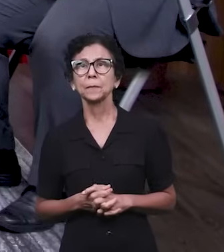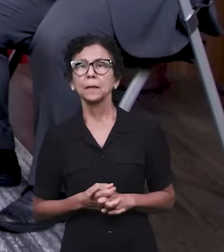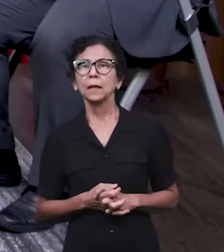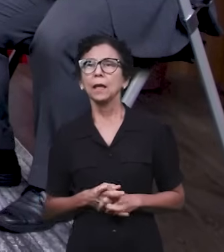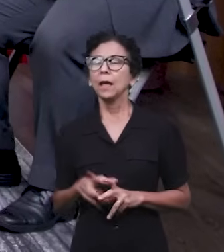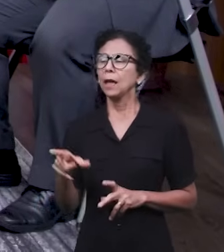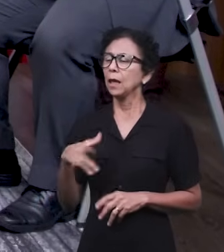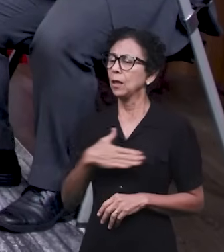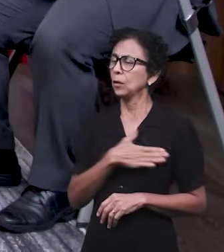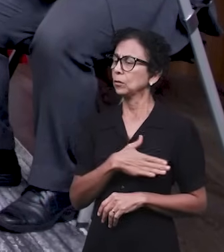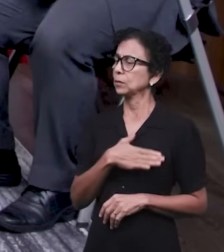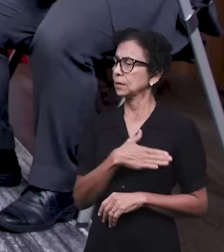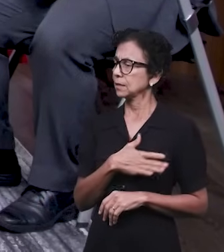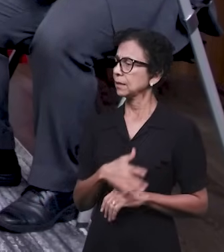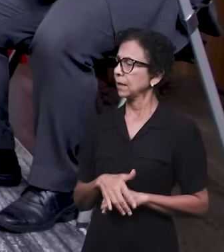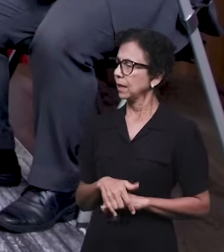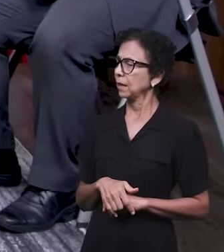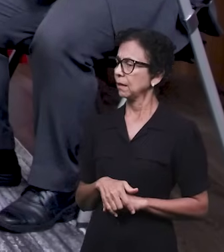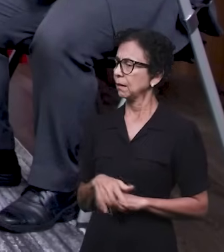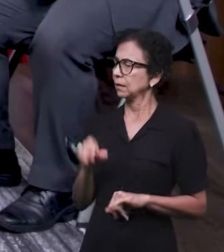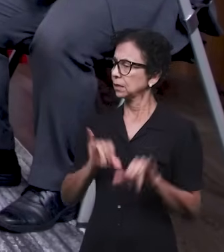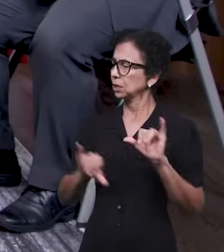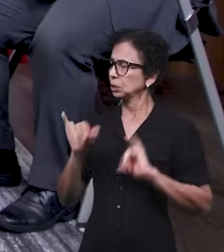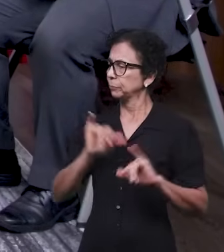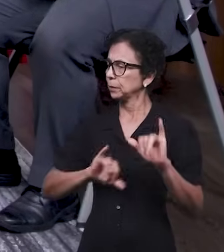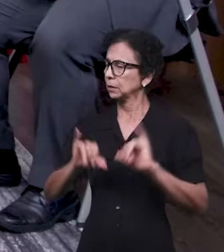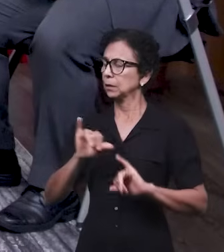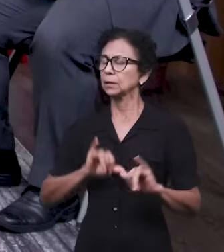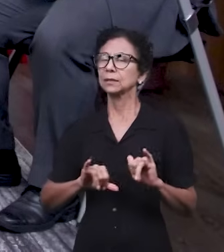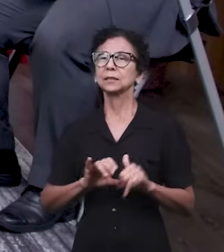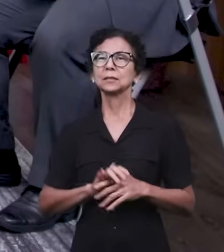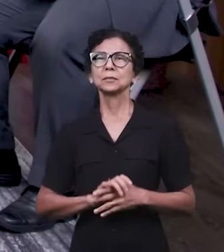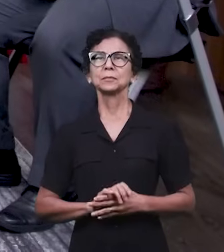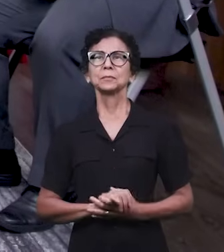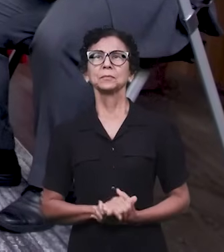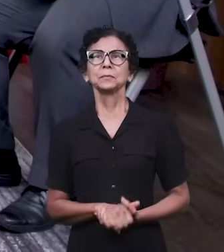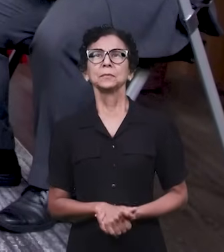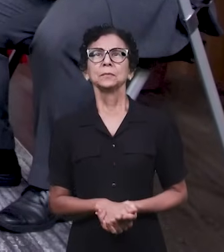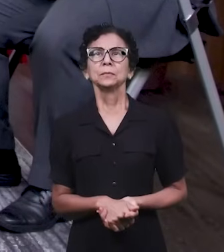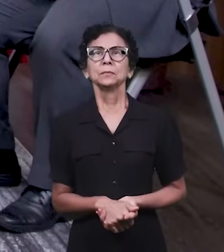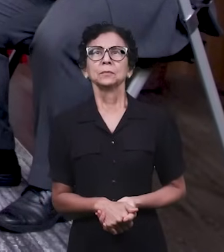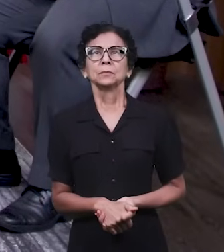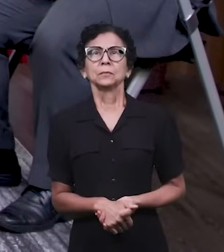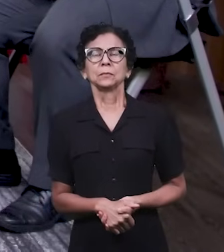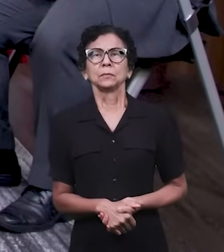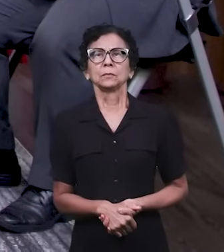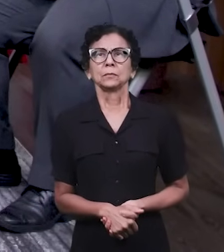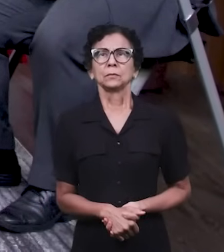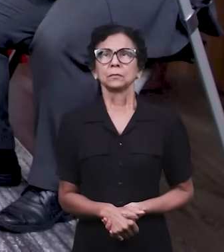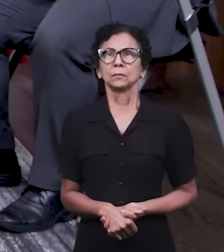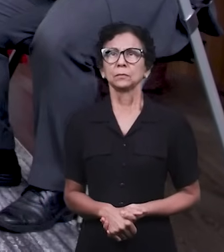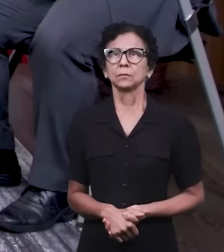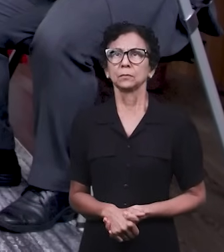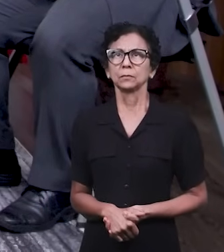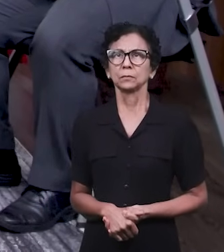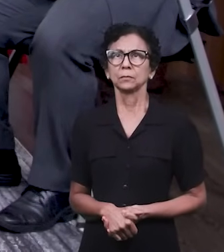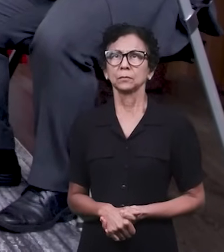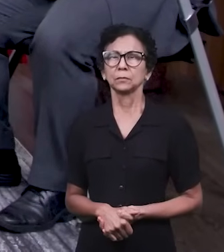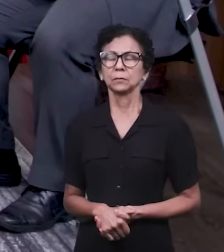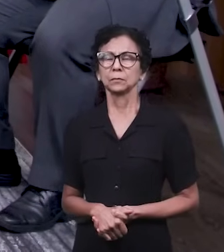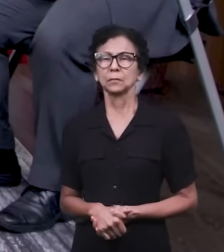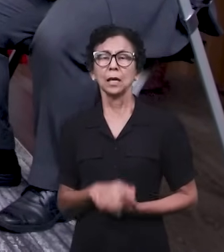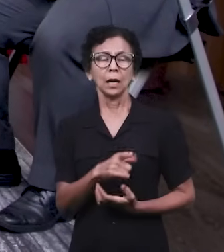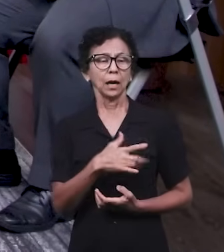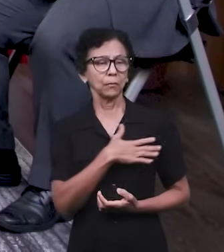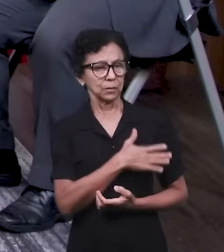Então, o pai ele tem a função de estar ao lado, vendo, não. Se ele gostou disso, vamos mostrar como que isso é. Então,